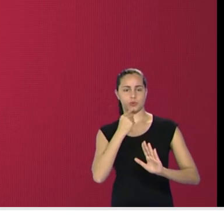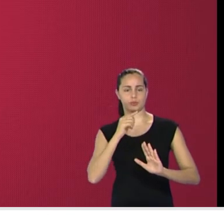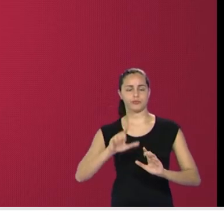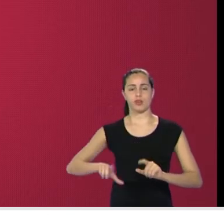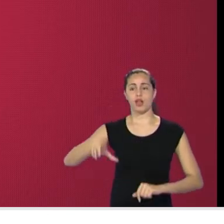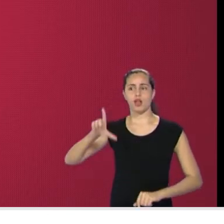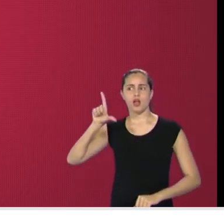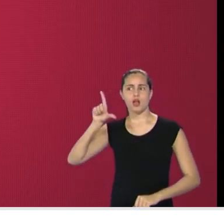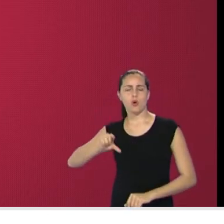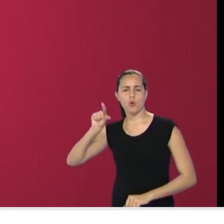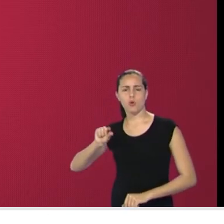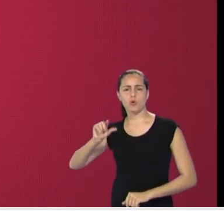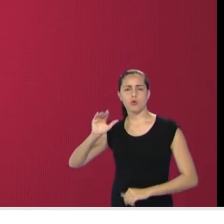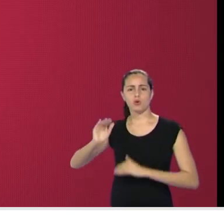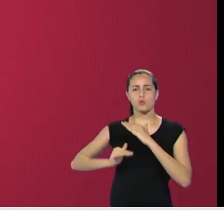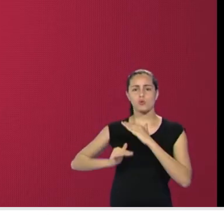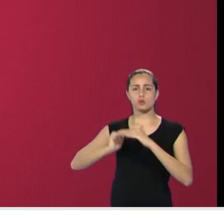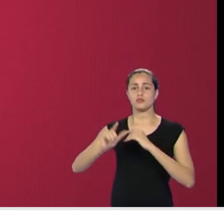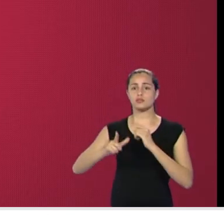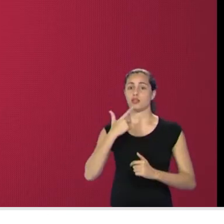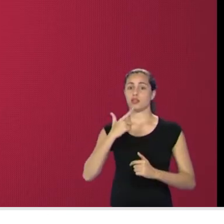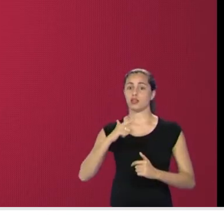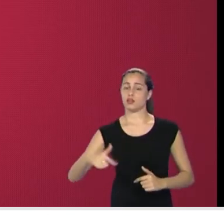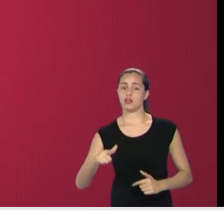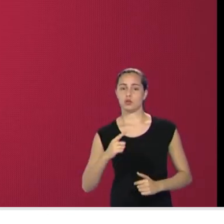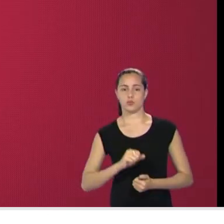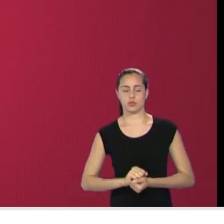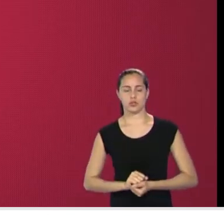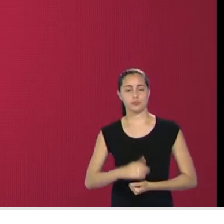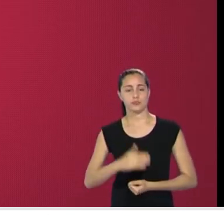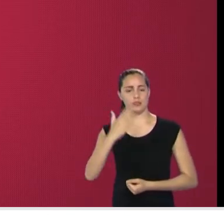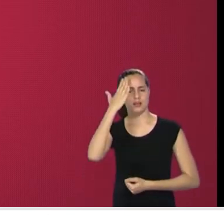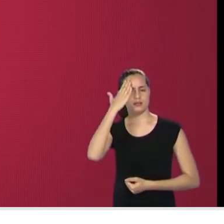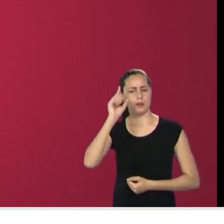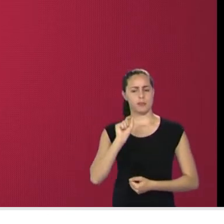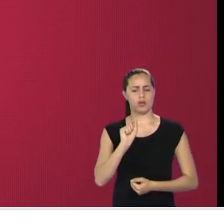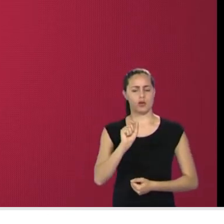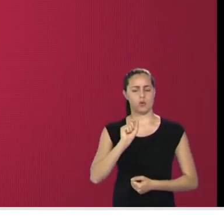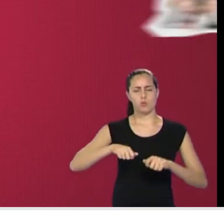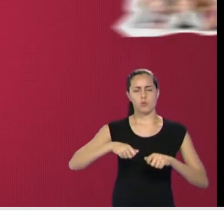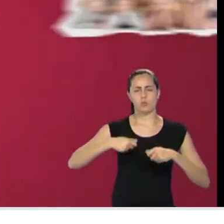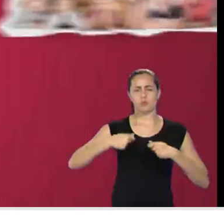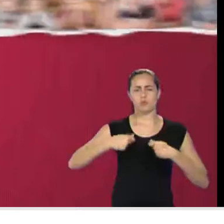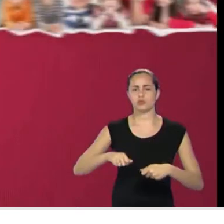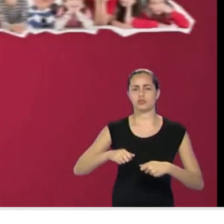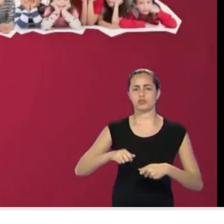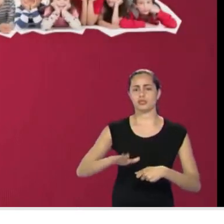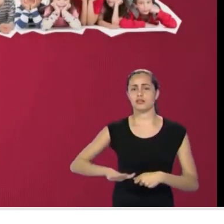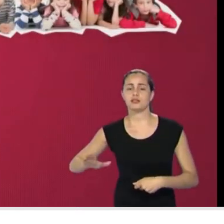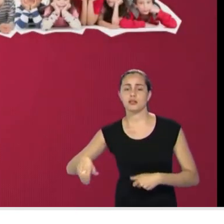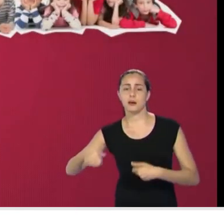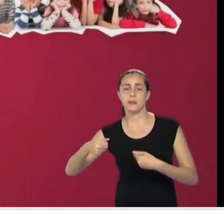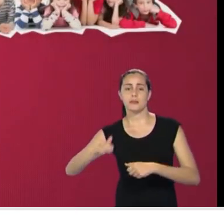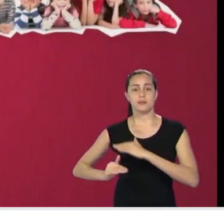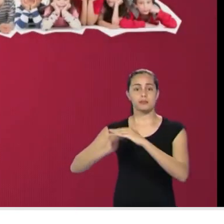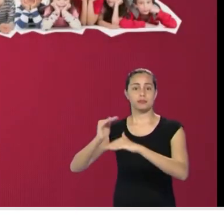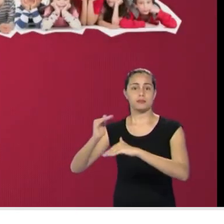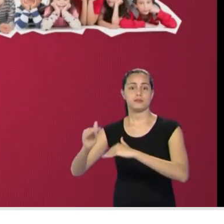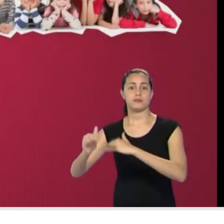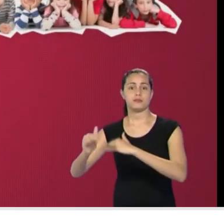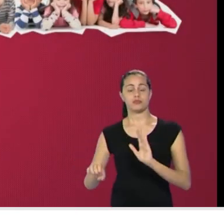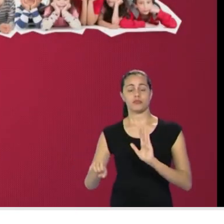desenvolvimento linguístico da criança e saber o que é necessário para que ela desenvolva sua identidade surda, inclusive na escola regular.